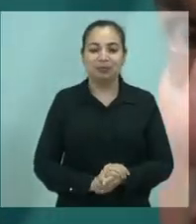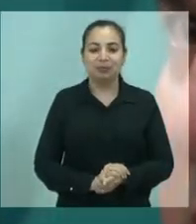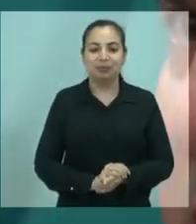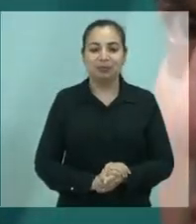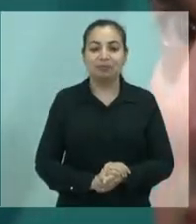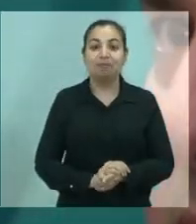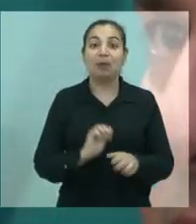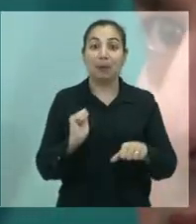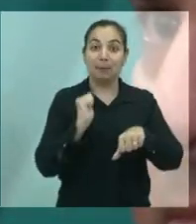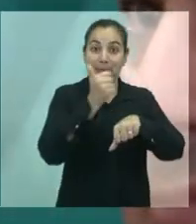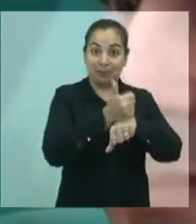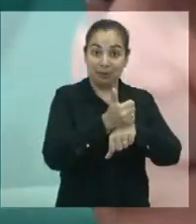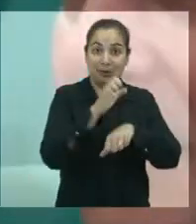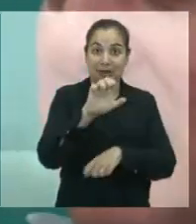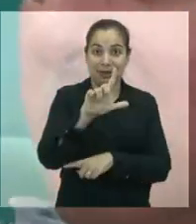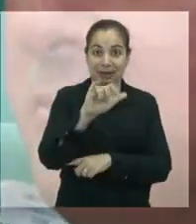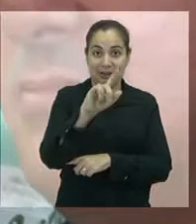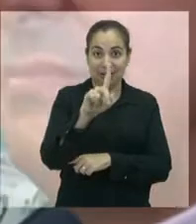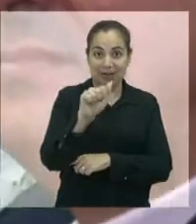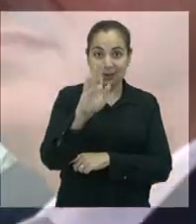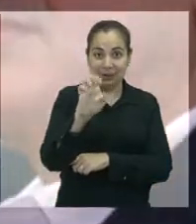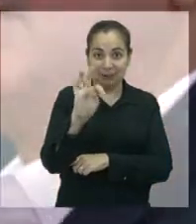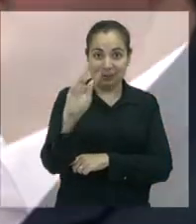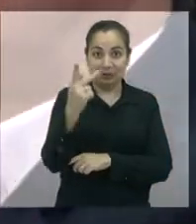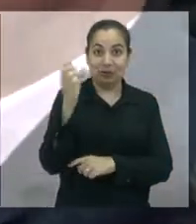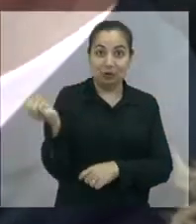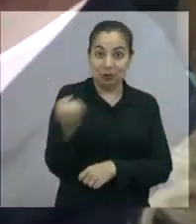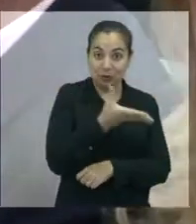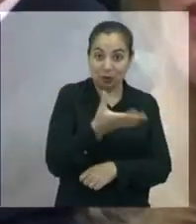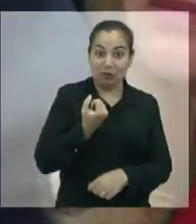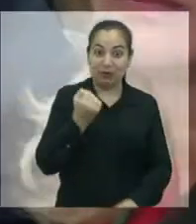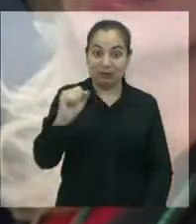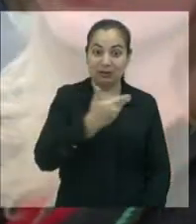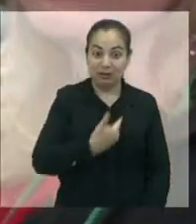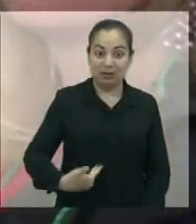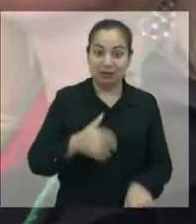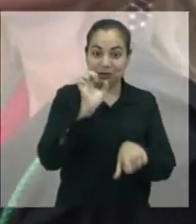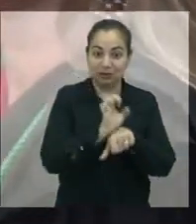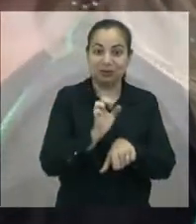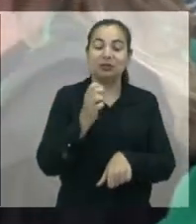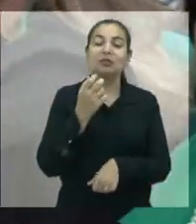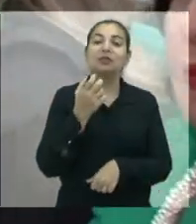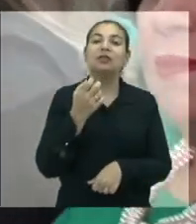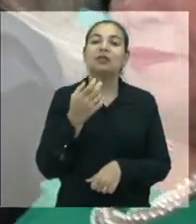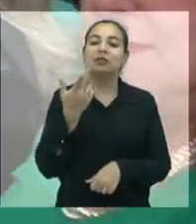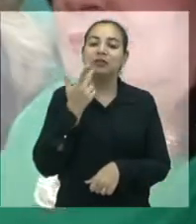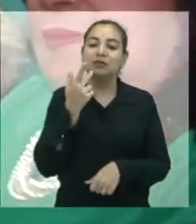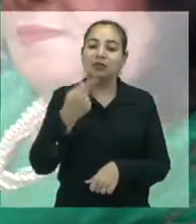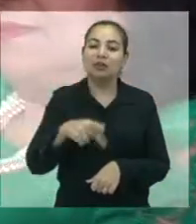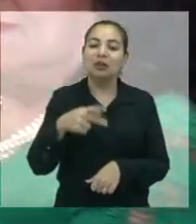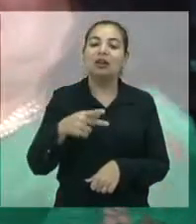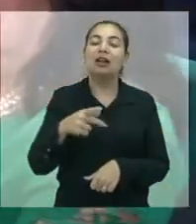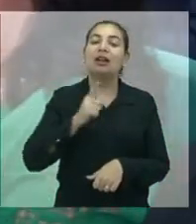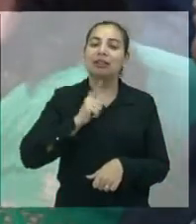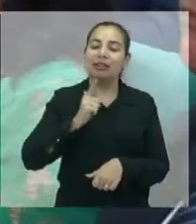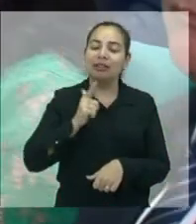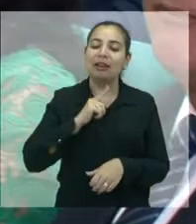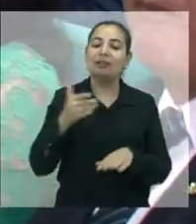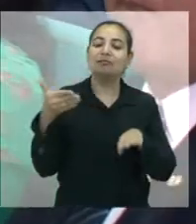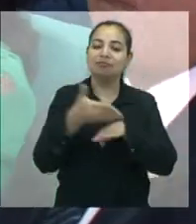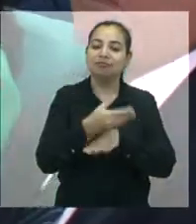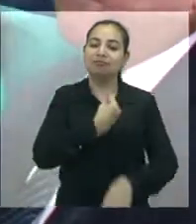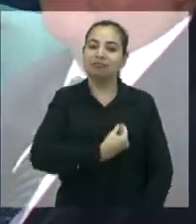A posse de Elizabeth Chagas, nova defensora-geral do Estado, foi prestigiada pelo governador do Estado, Camilo Santana, e